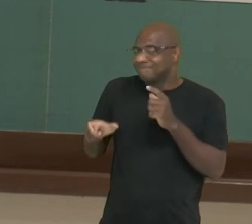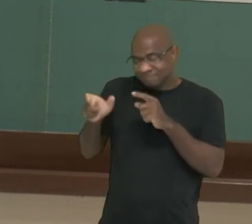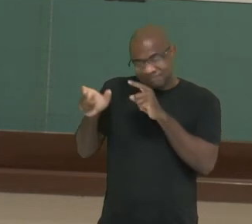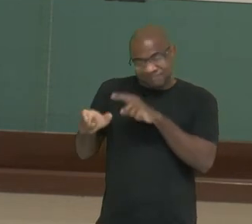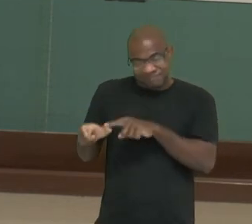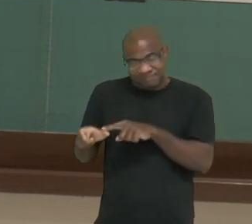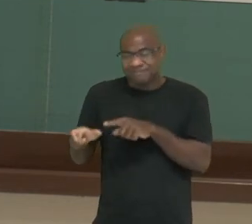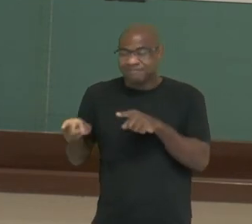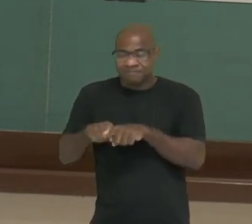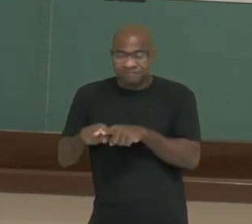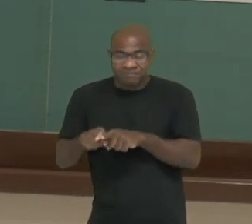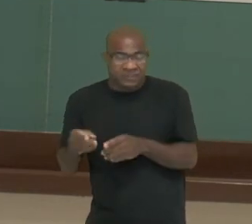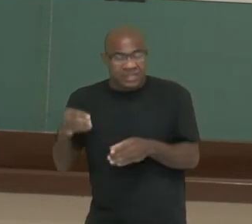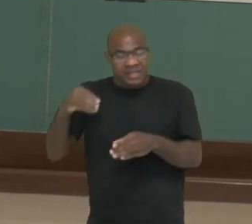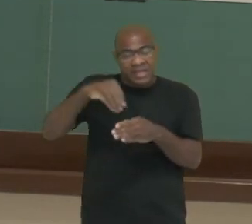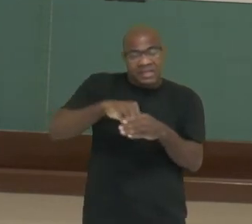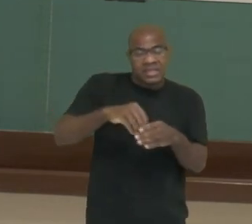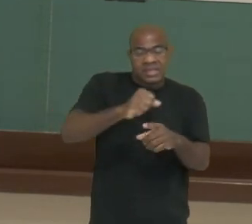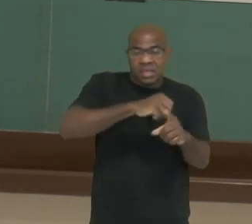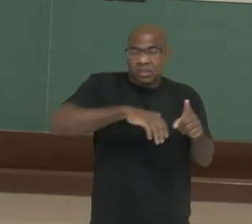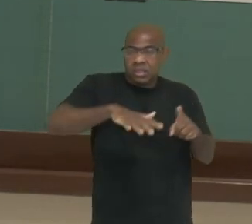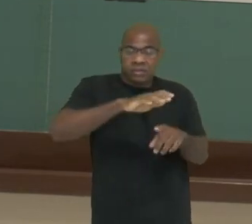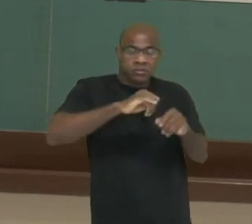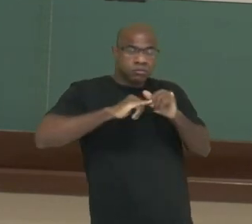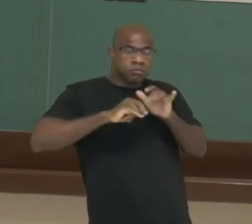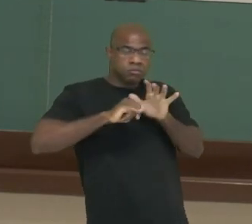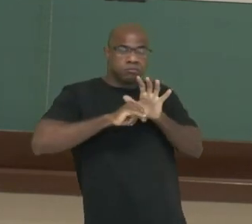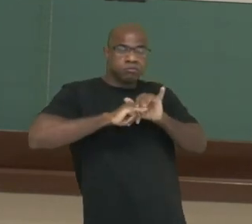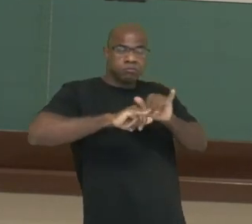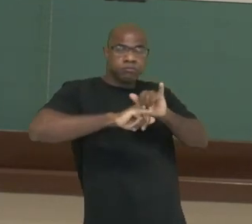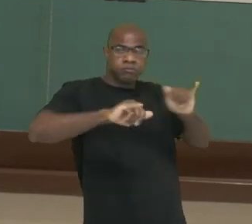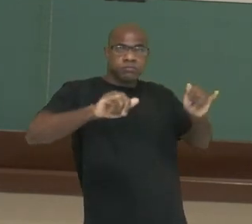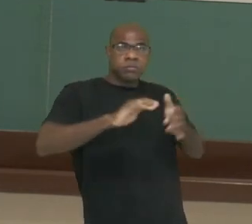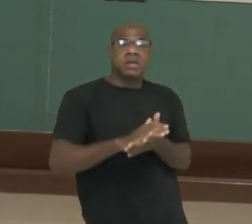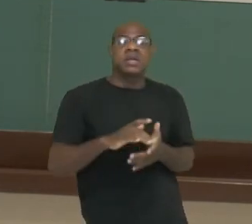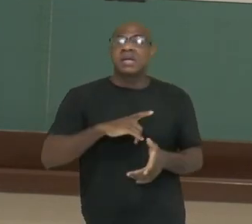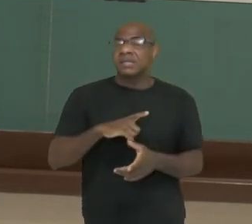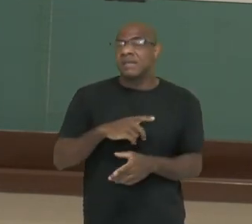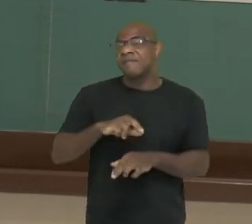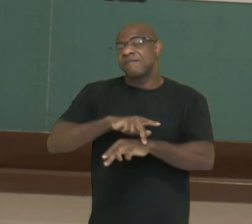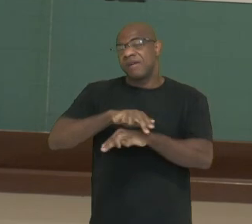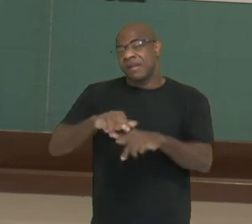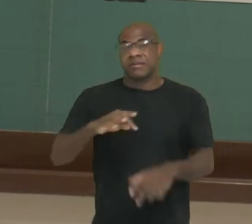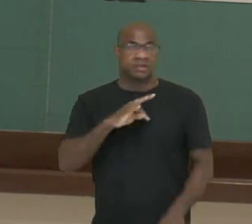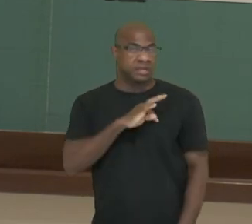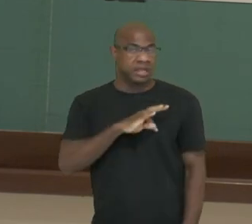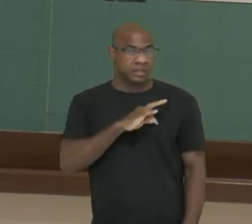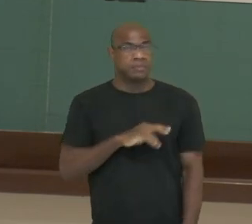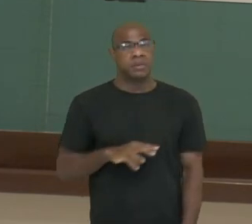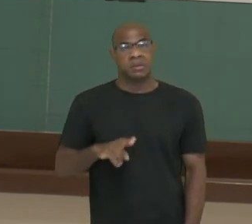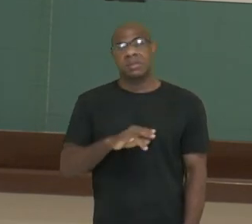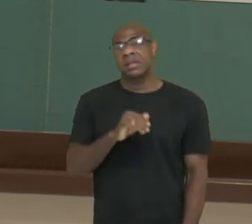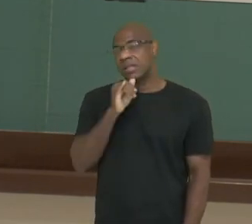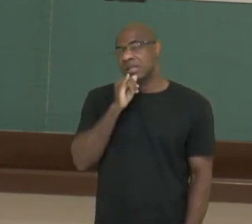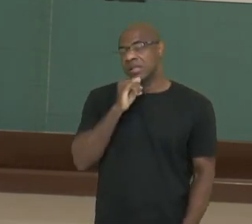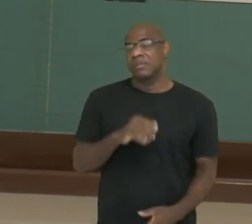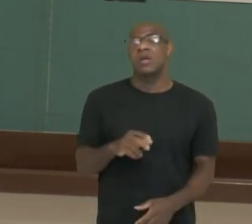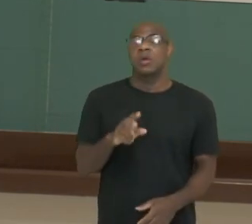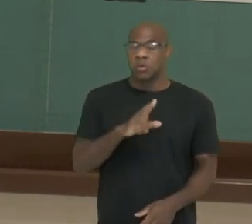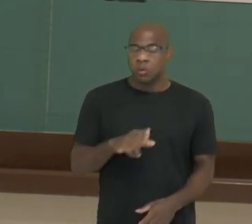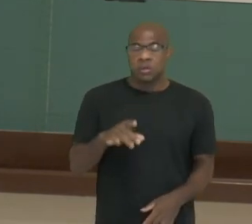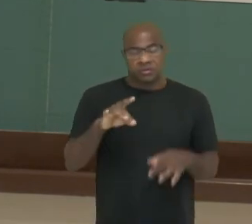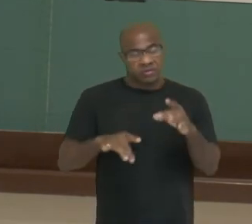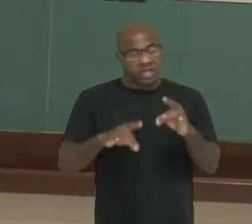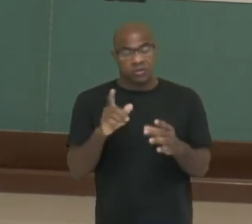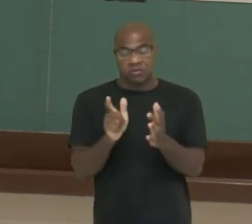seu lugar na sociedade. Então, para isso tem várias técnicas, né, para trazer essa reflexão. Então, ele usa, por exemplo, do teatro jornal, que